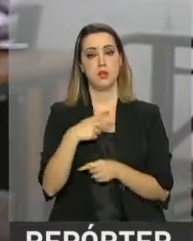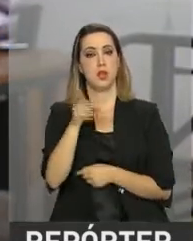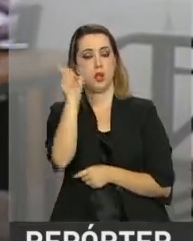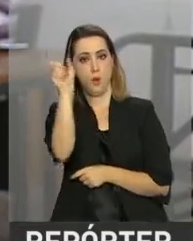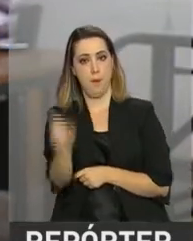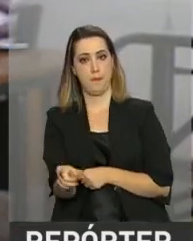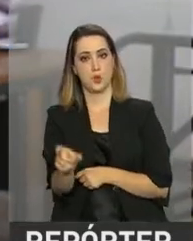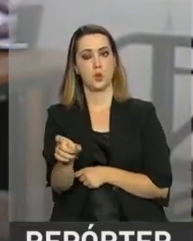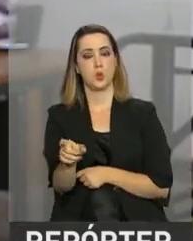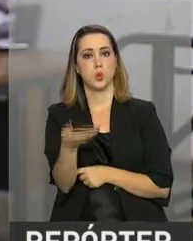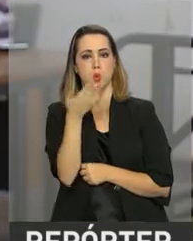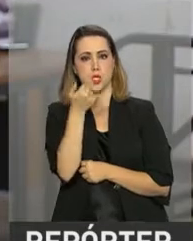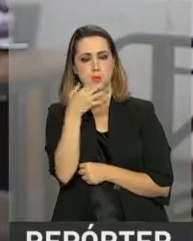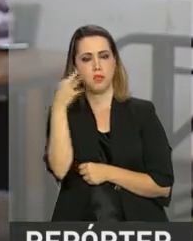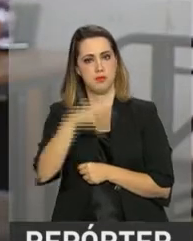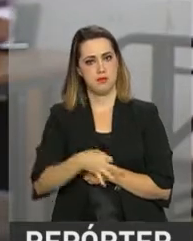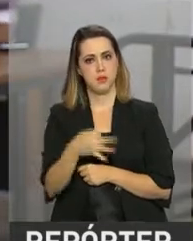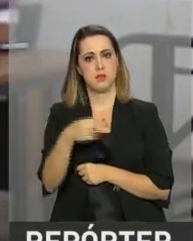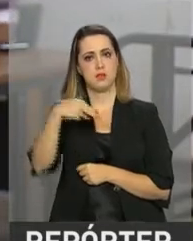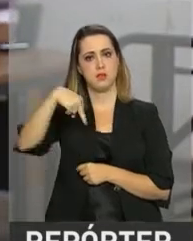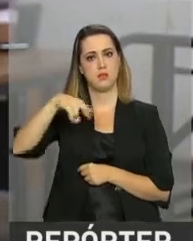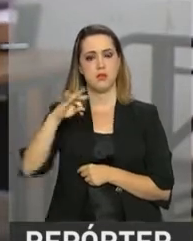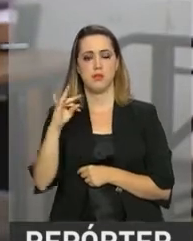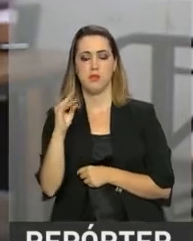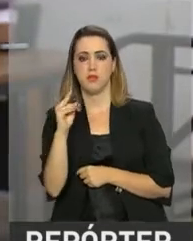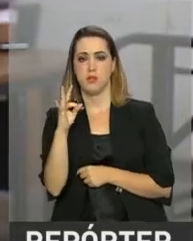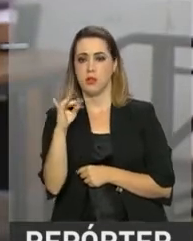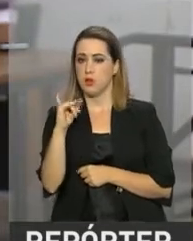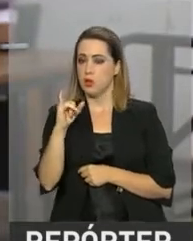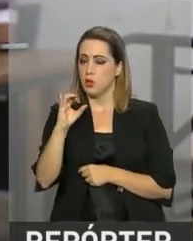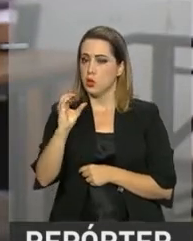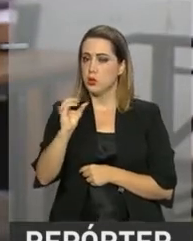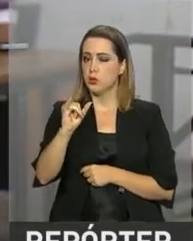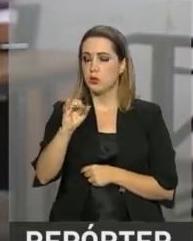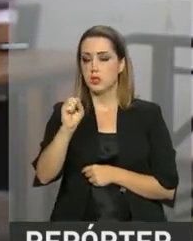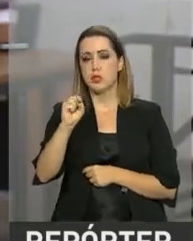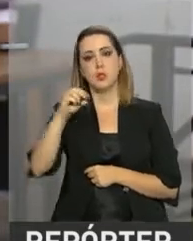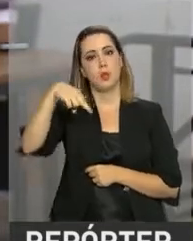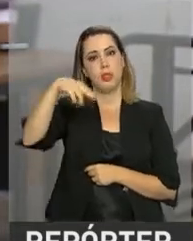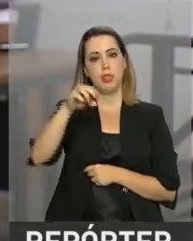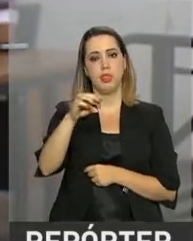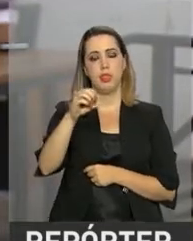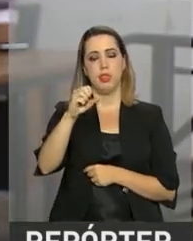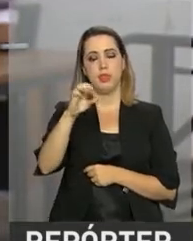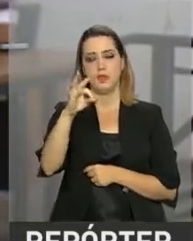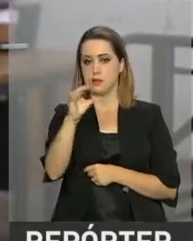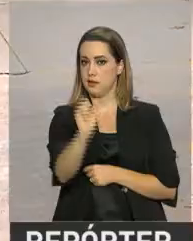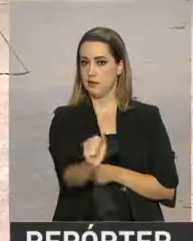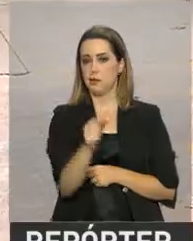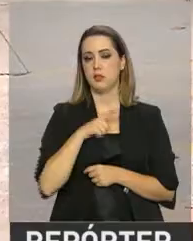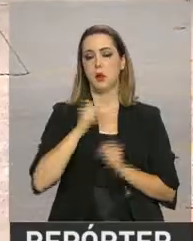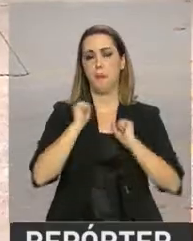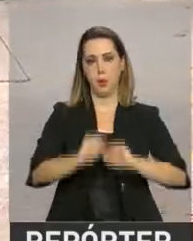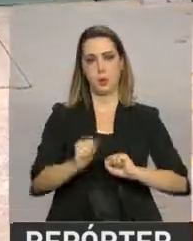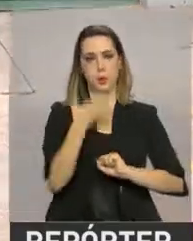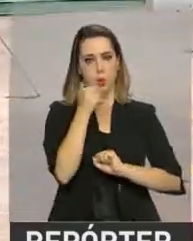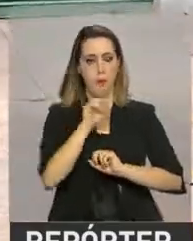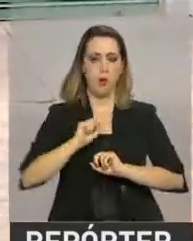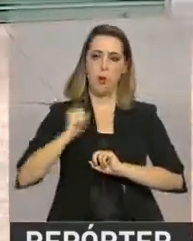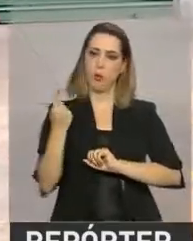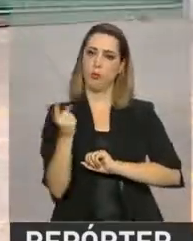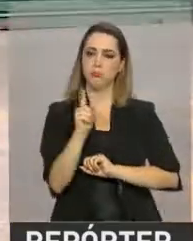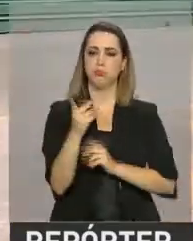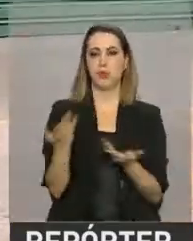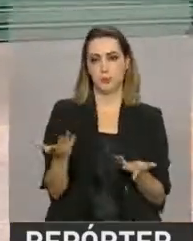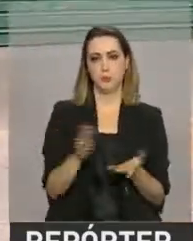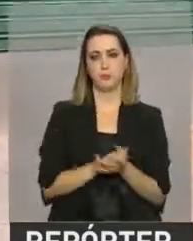e os alimentos antes de ser doados ele é verificar se está em condições próprias para consumo cerca de 70%